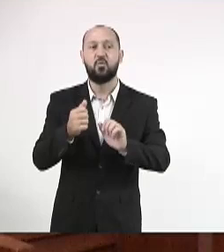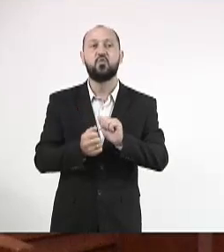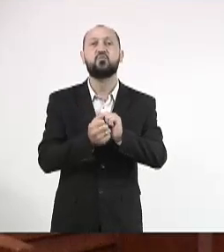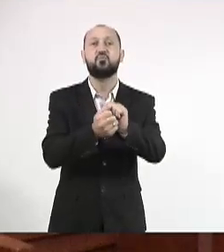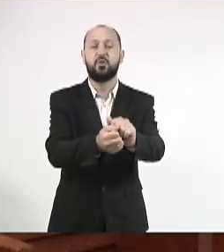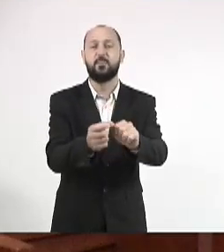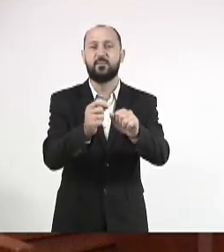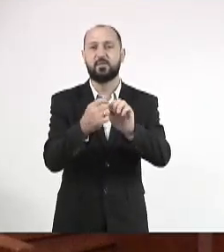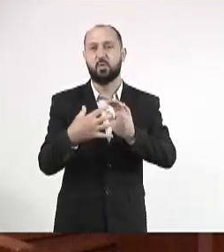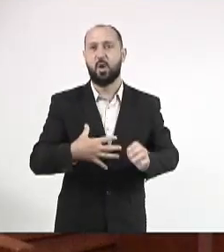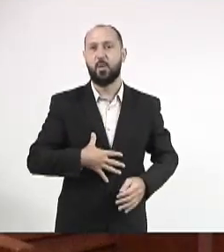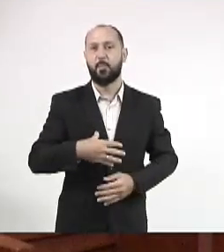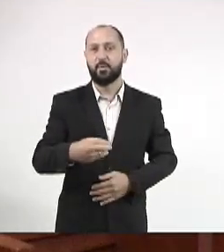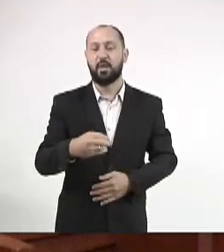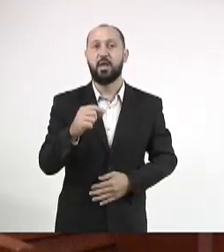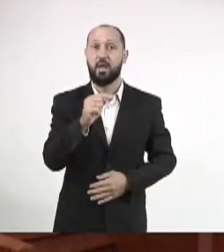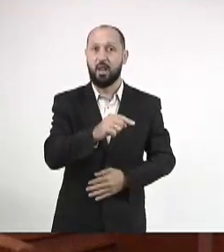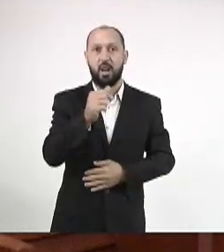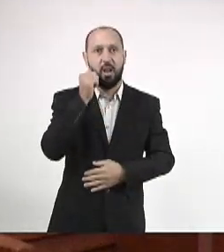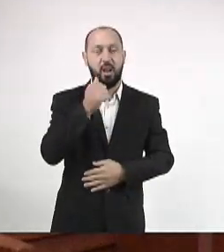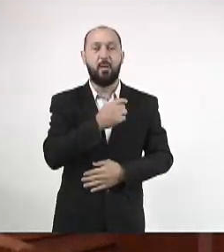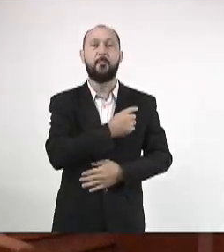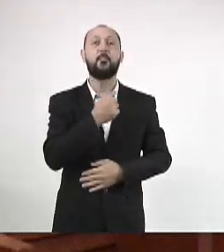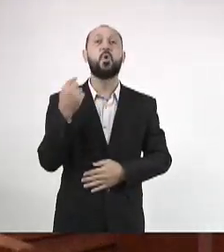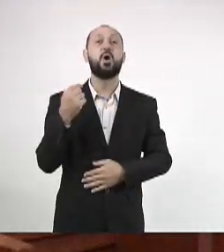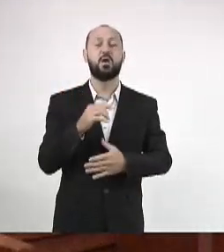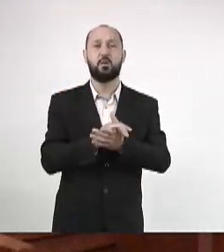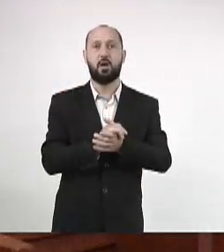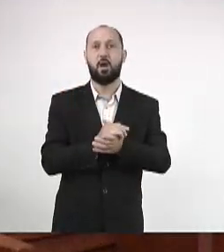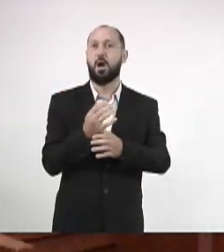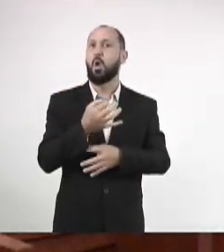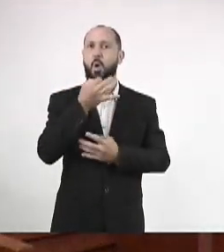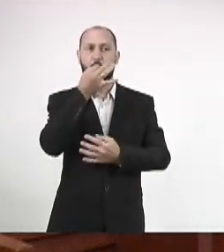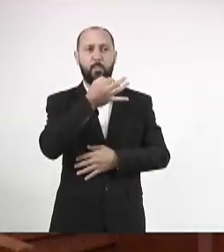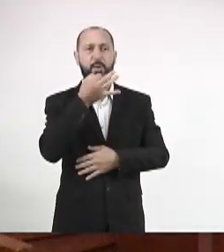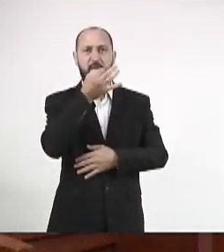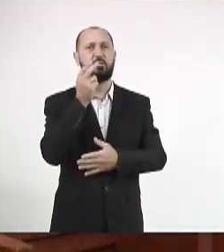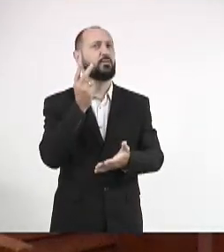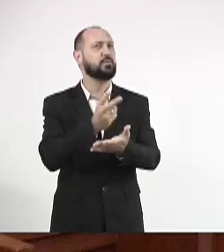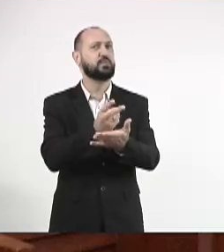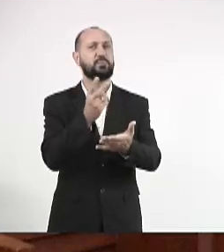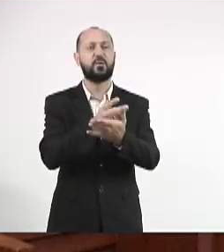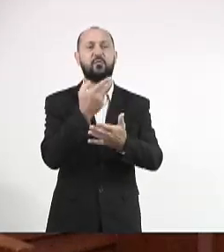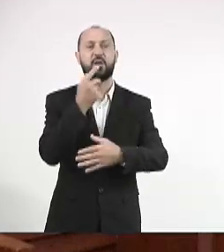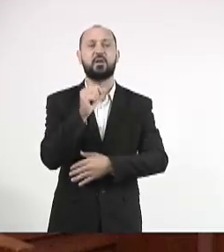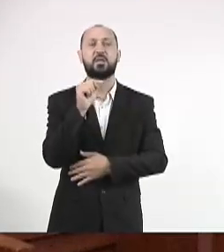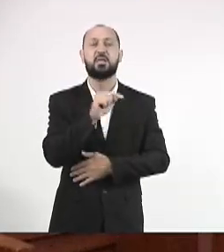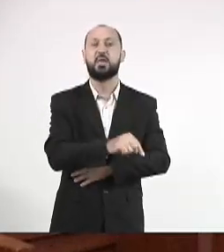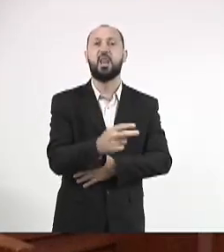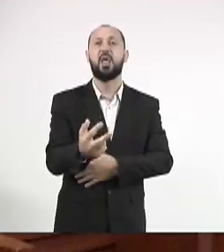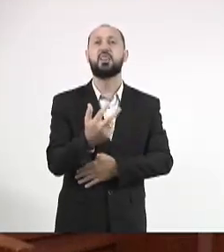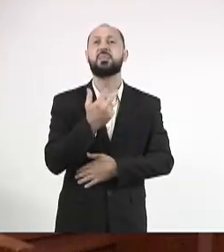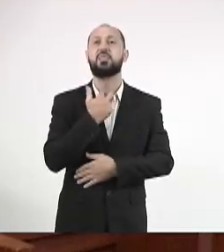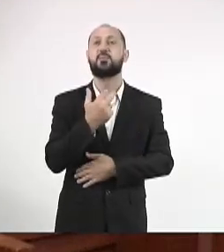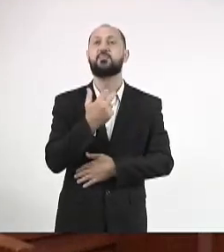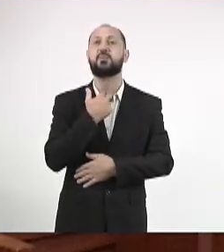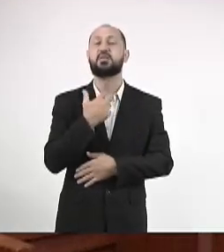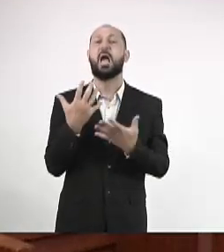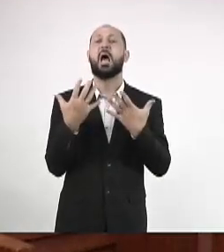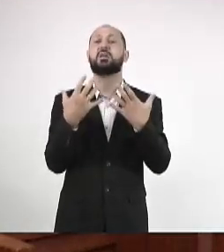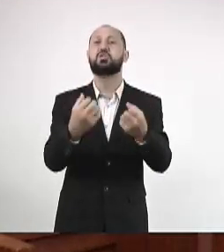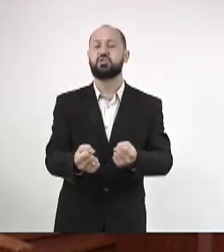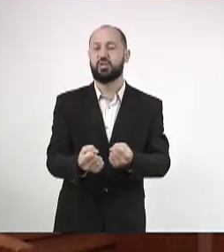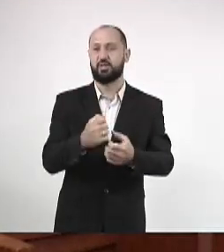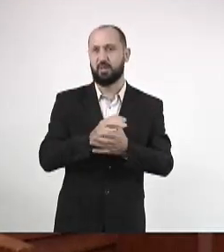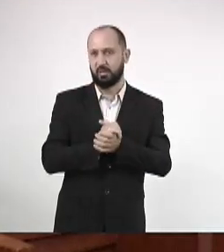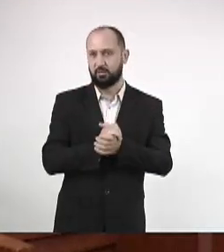fazer aborto. Ela morreu. A opinião pública dizia a todo momento que ela não poderia ter se submetido